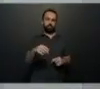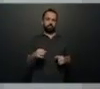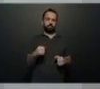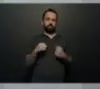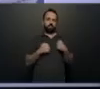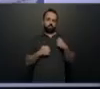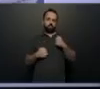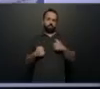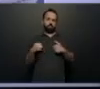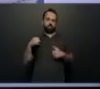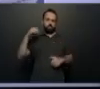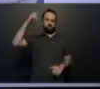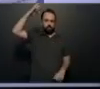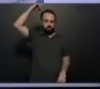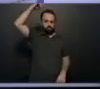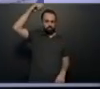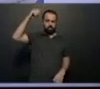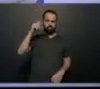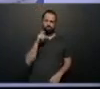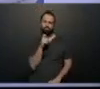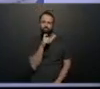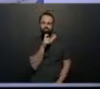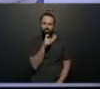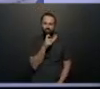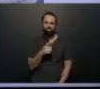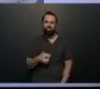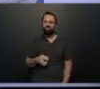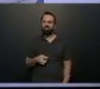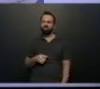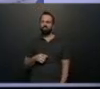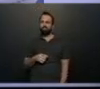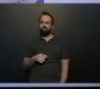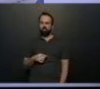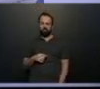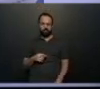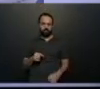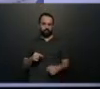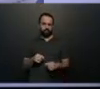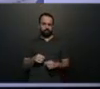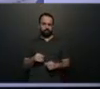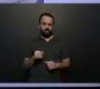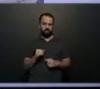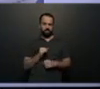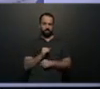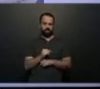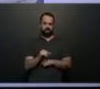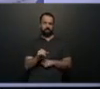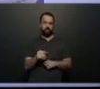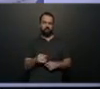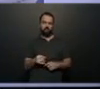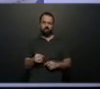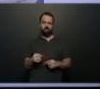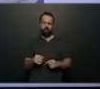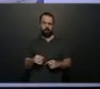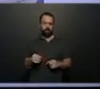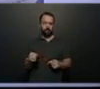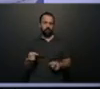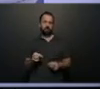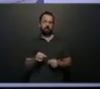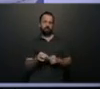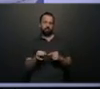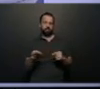banho quente, mas a água sai gelada. O sistema elétrico do chuveiro envolve o aquecimento de um